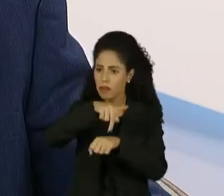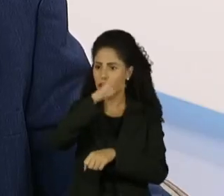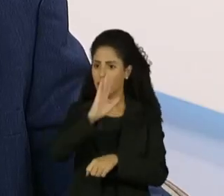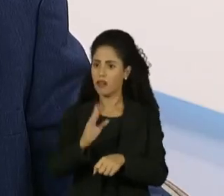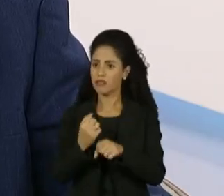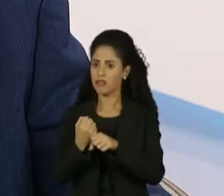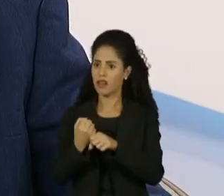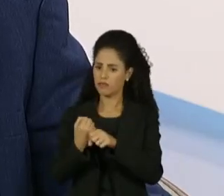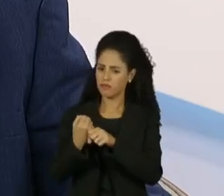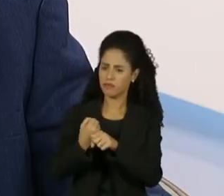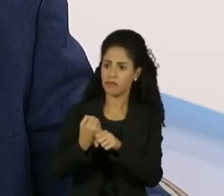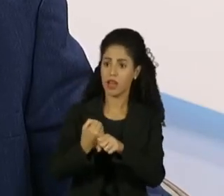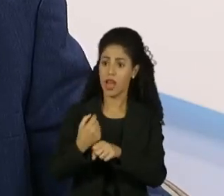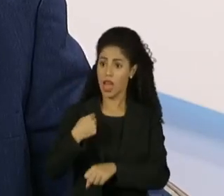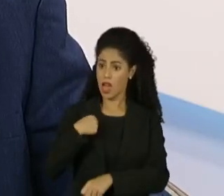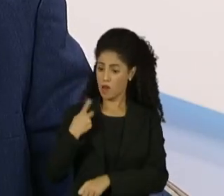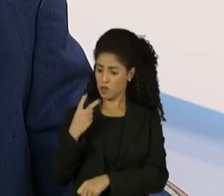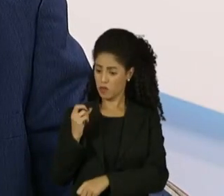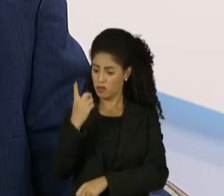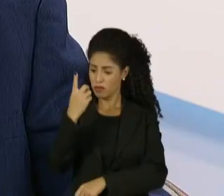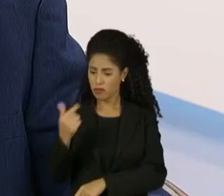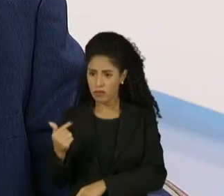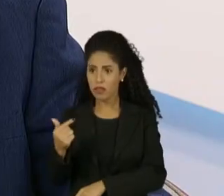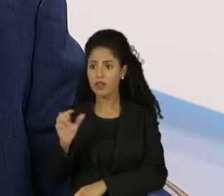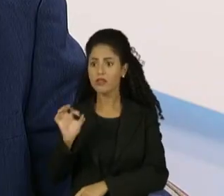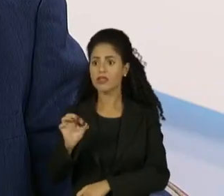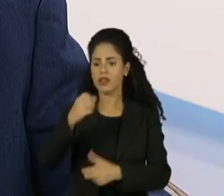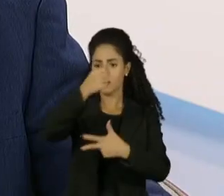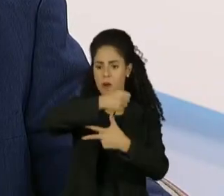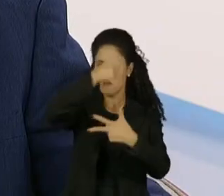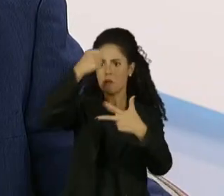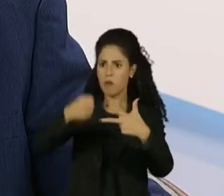histórico. Eu estava em 2017, quando a Praça dos Três